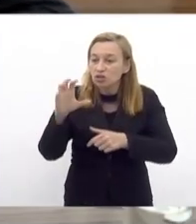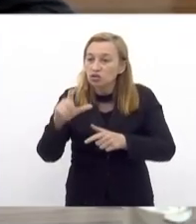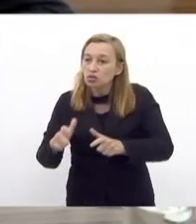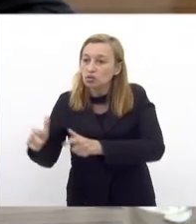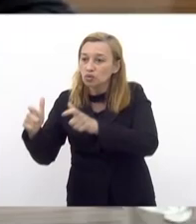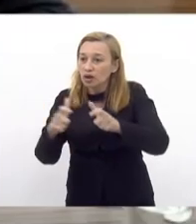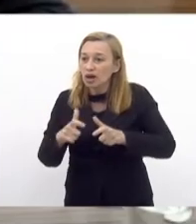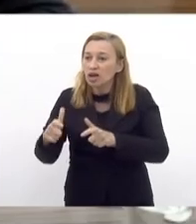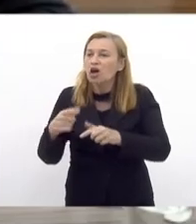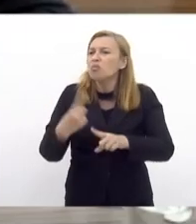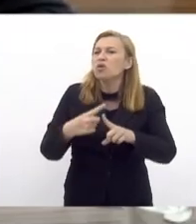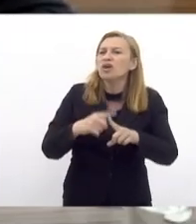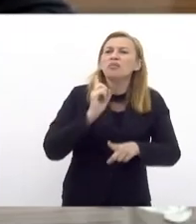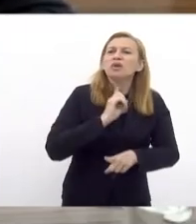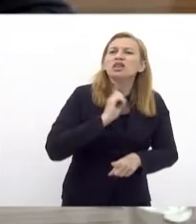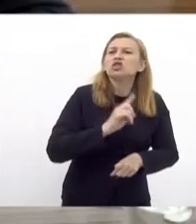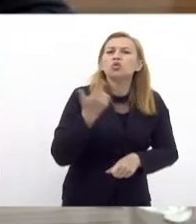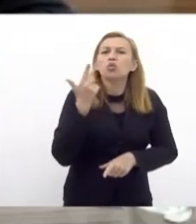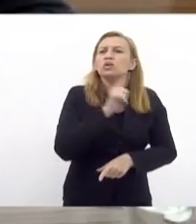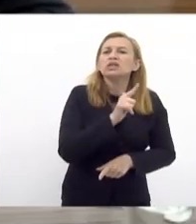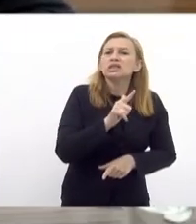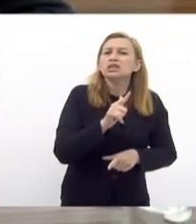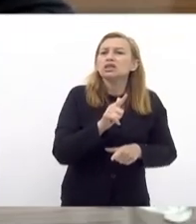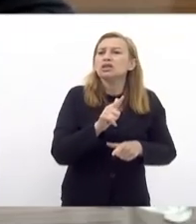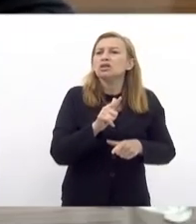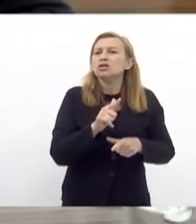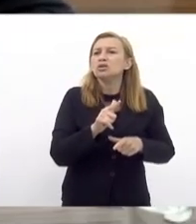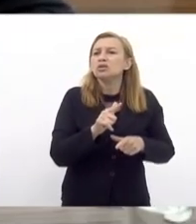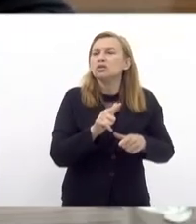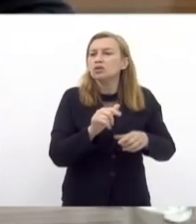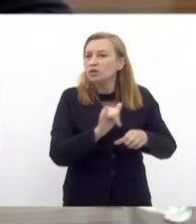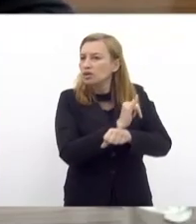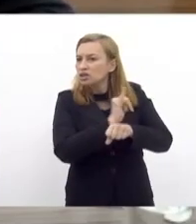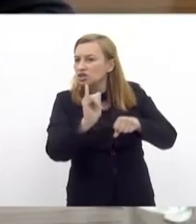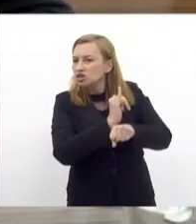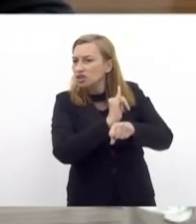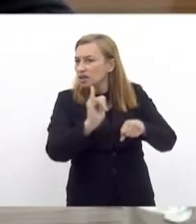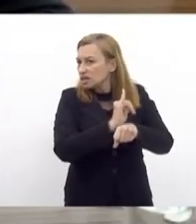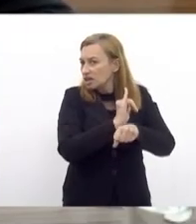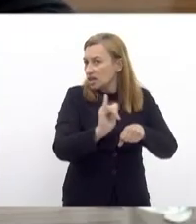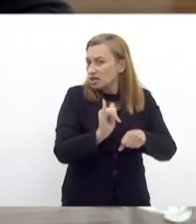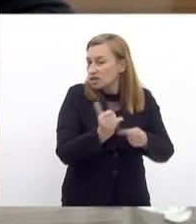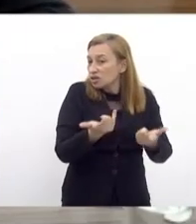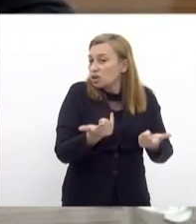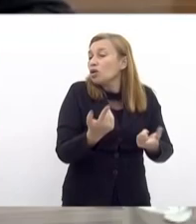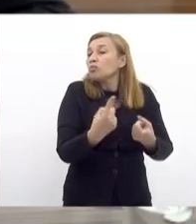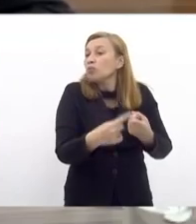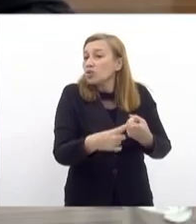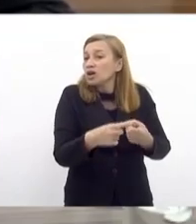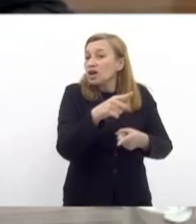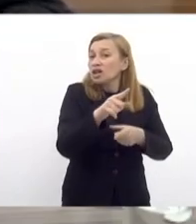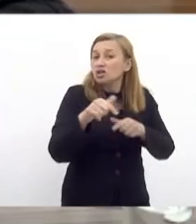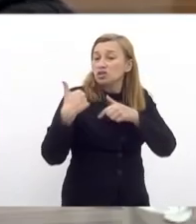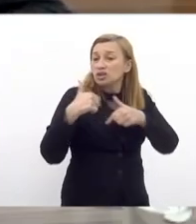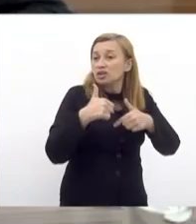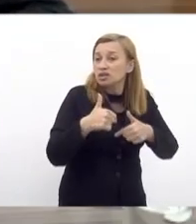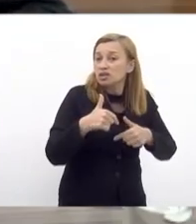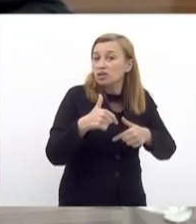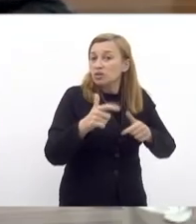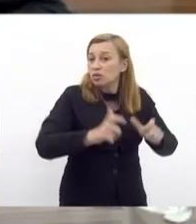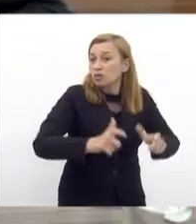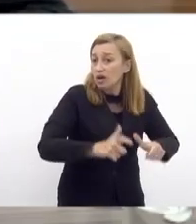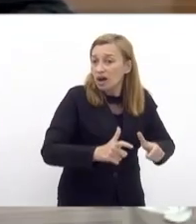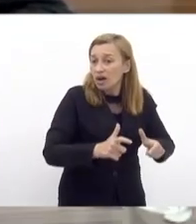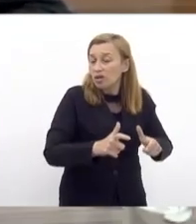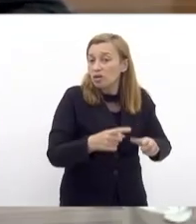Minas conseguiu, né, essa coordenação e a concessão para o estado de Pampulha? Porque eles têm tradição regional, eles têm